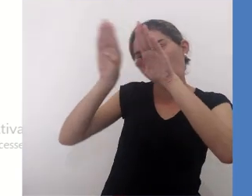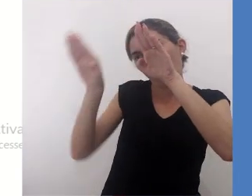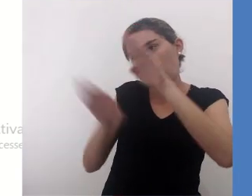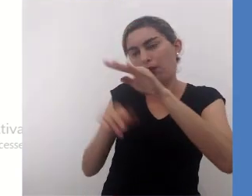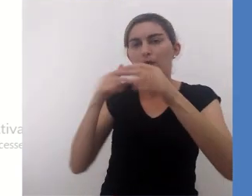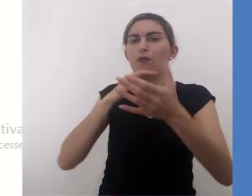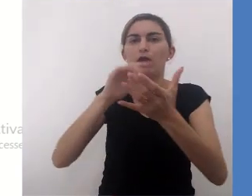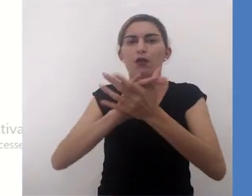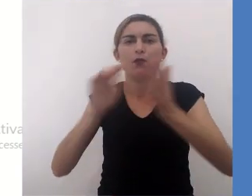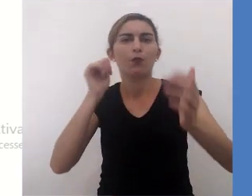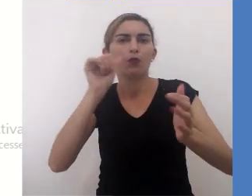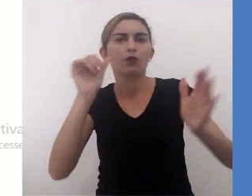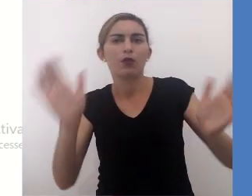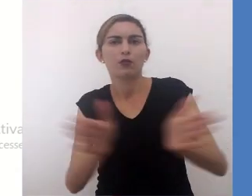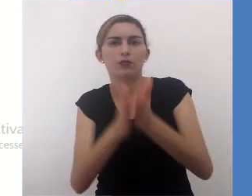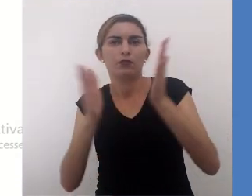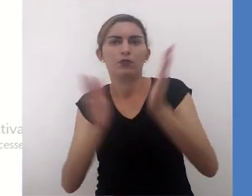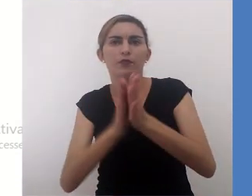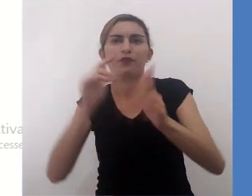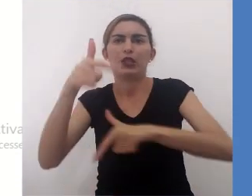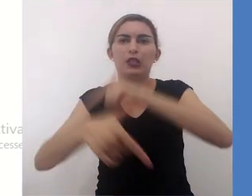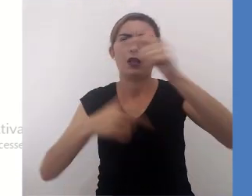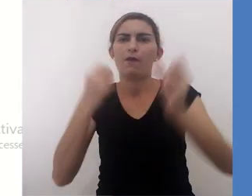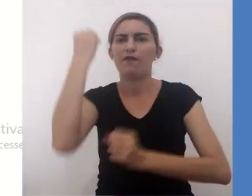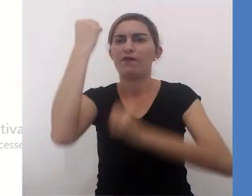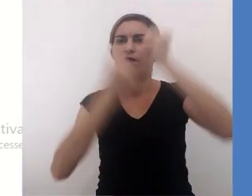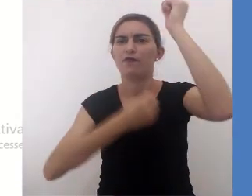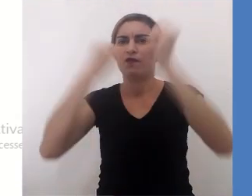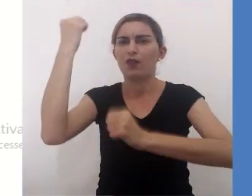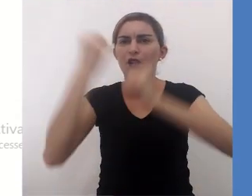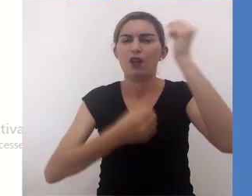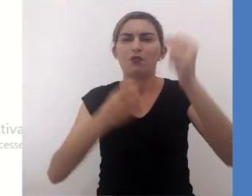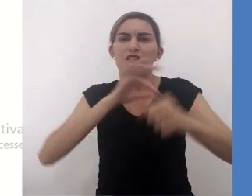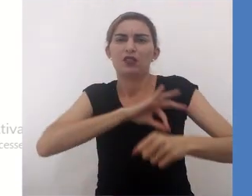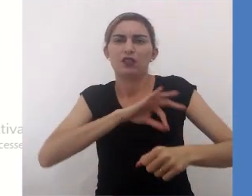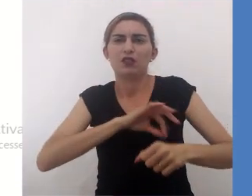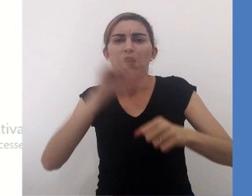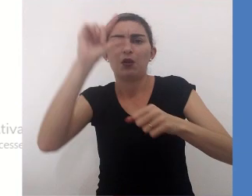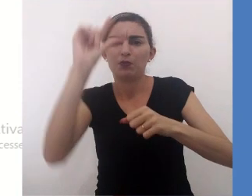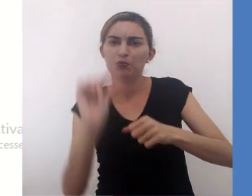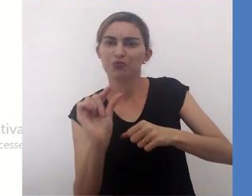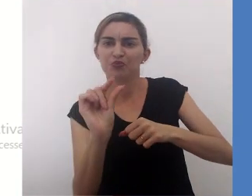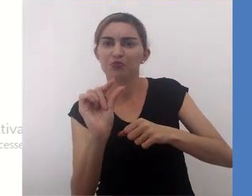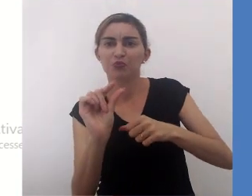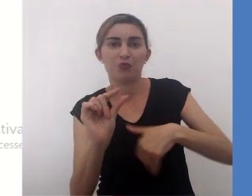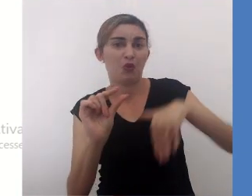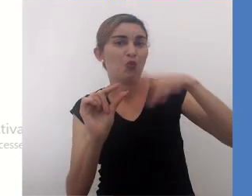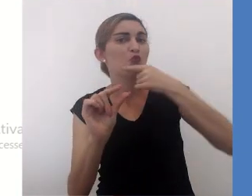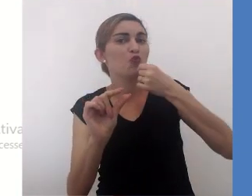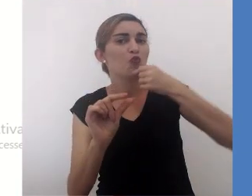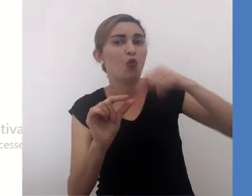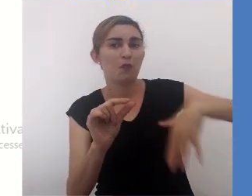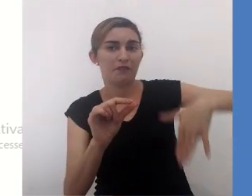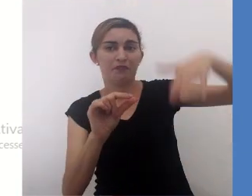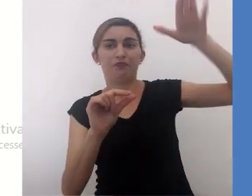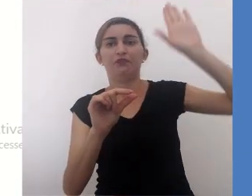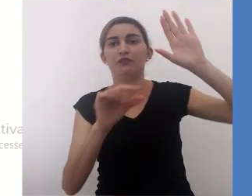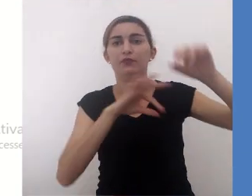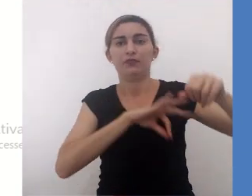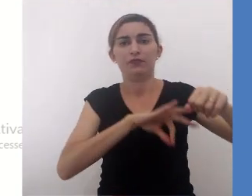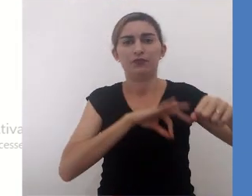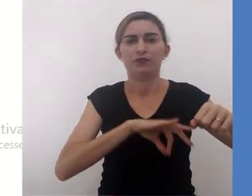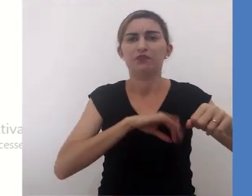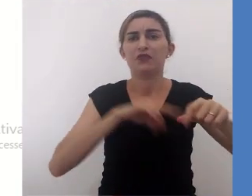Mulheres pobres trabalhavam nas fábricas, recebiam salários menores, que os homens enfrentavam